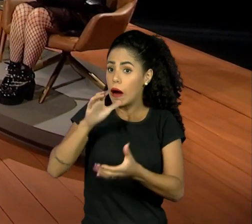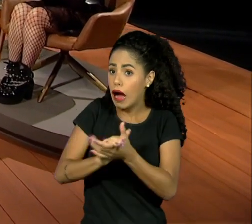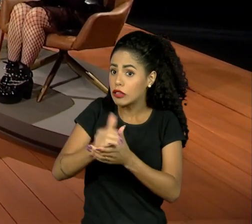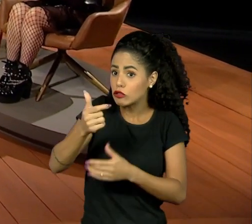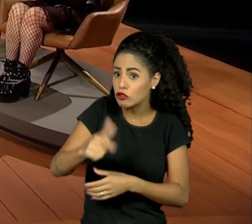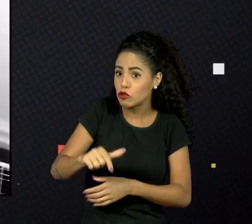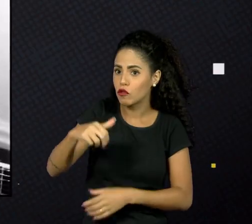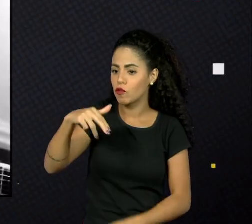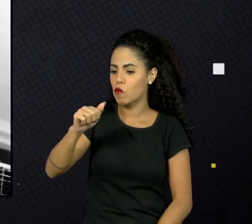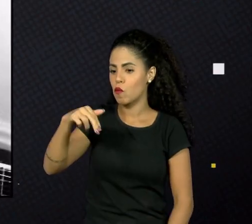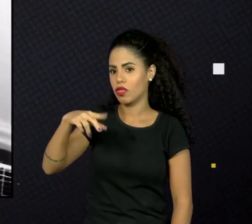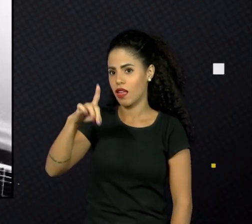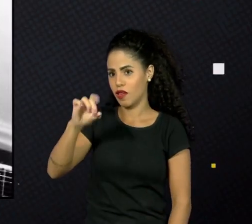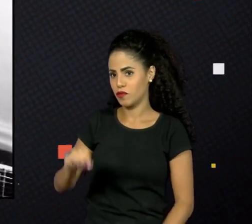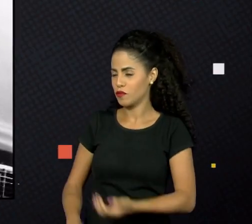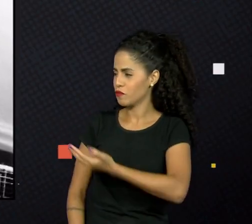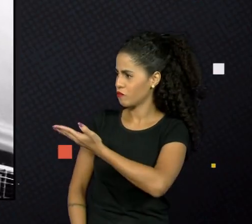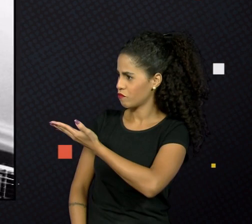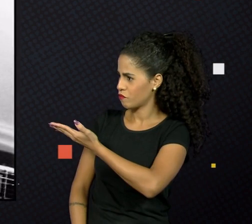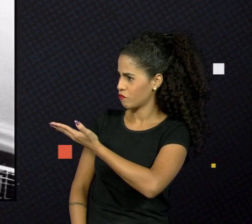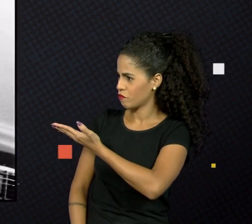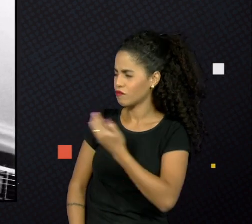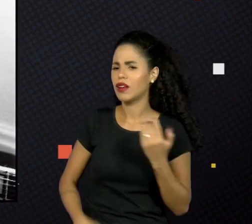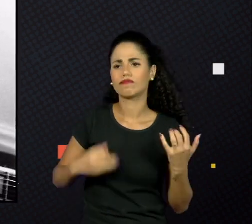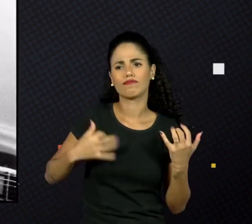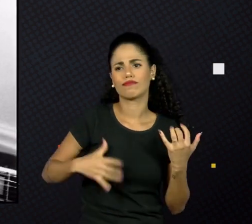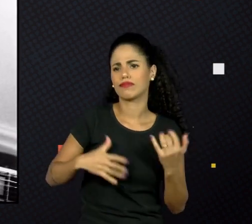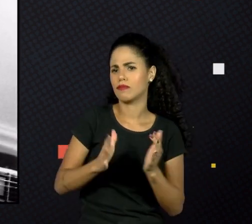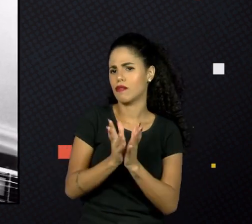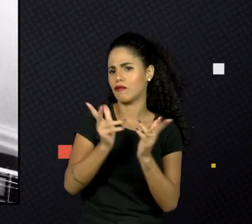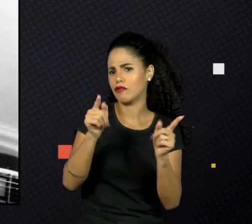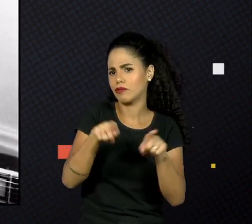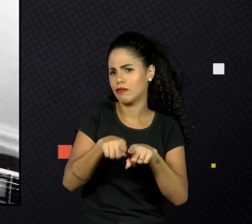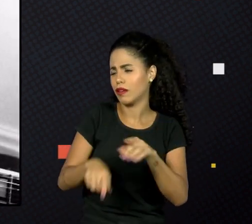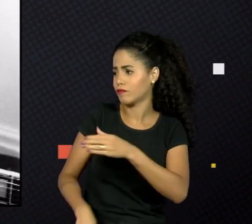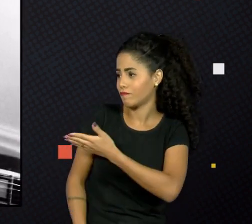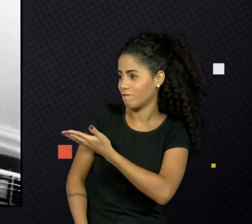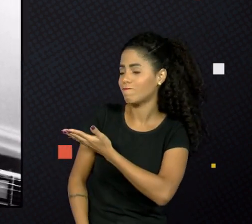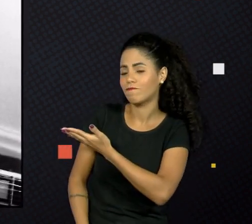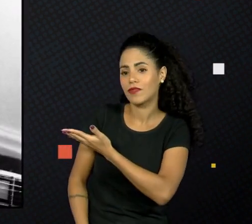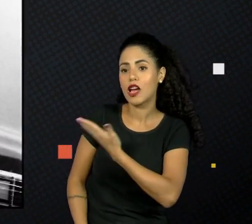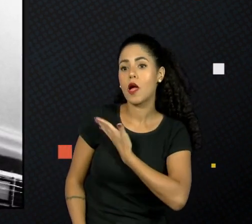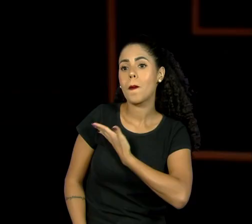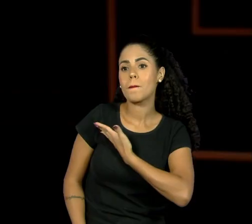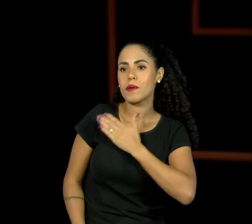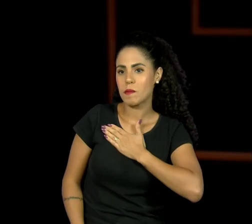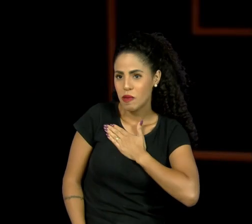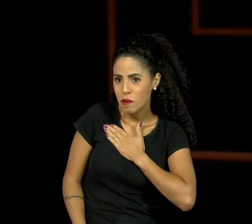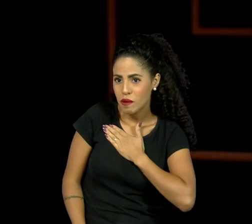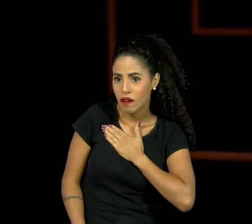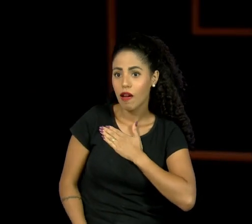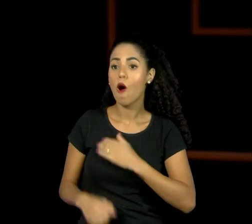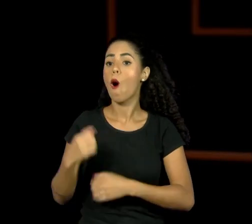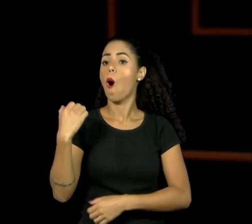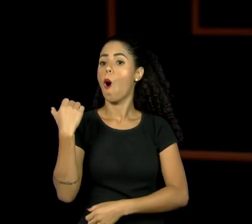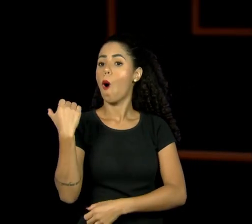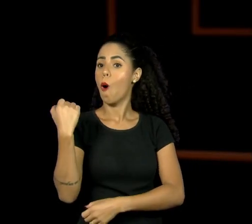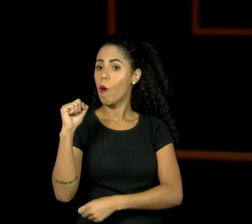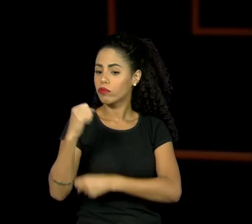Nando Chagas, que é um guitarrista incrível, um produtor incrível, meu grande amigo também. A gente fica 8